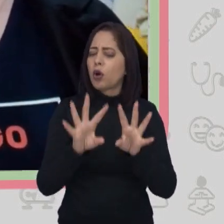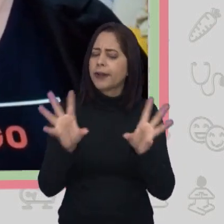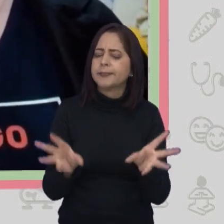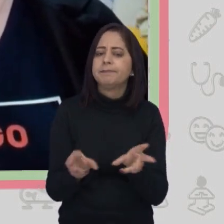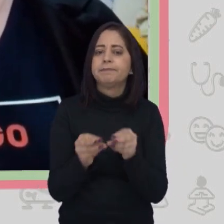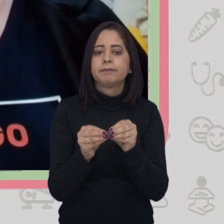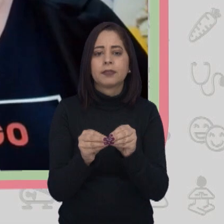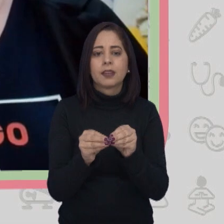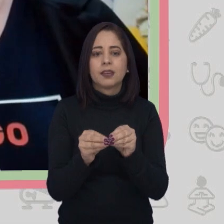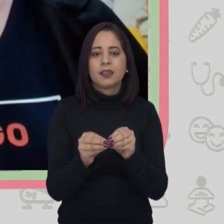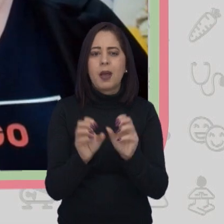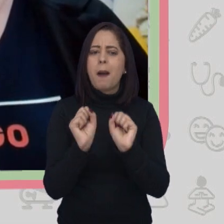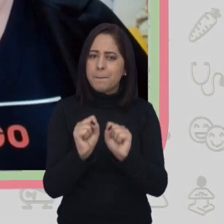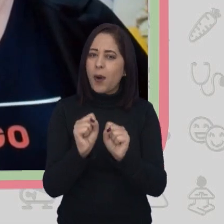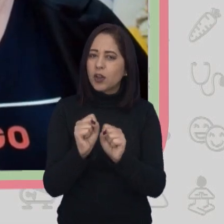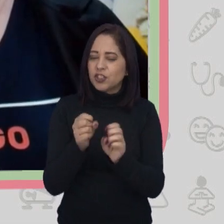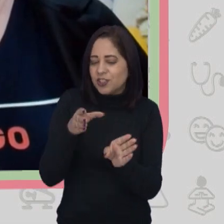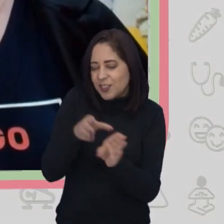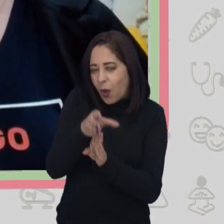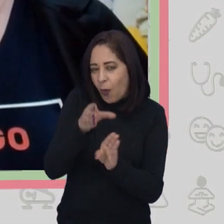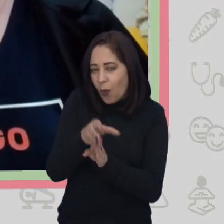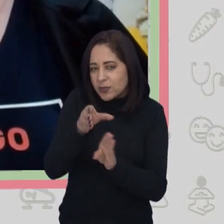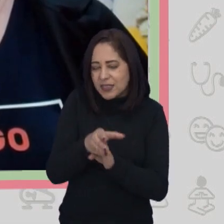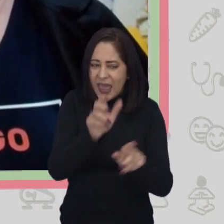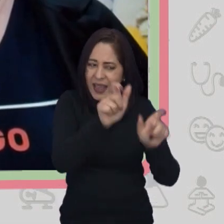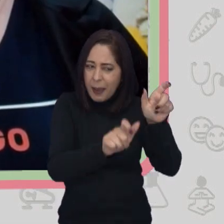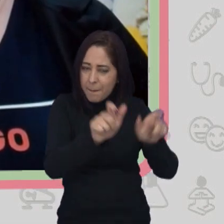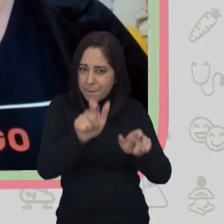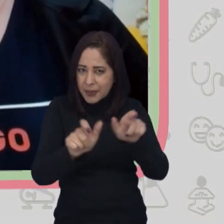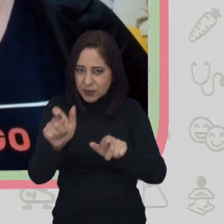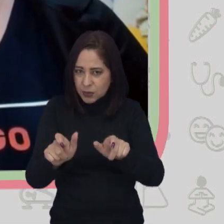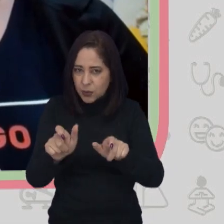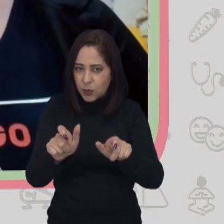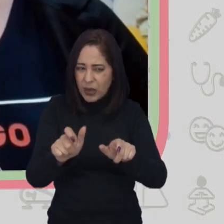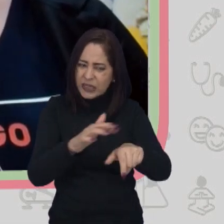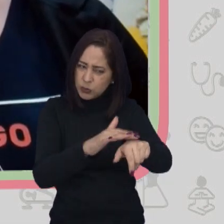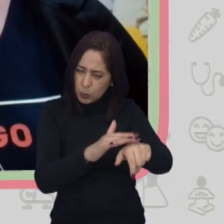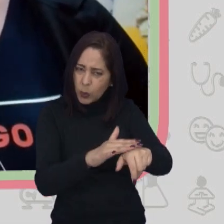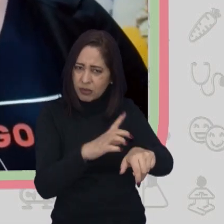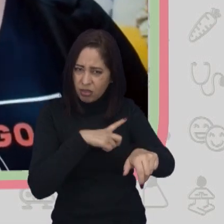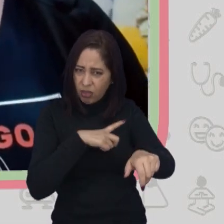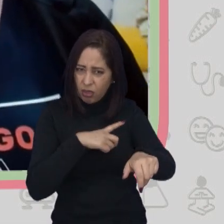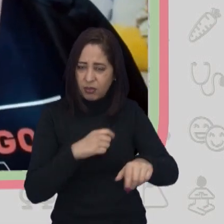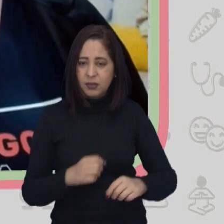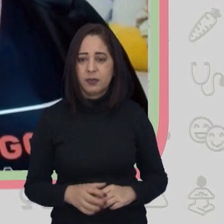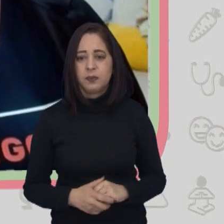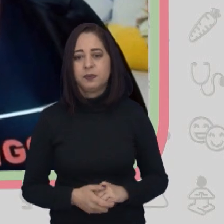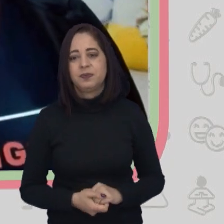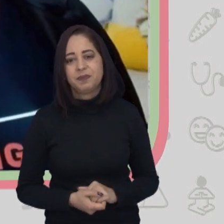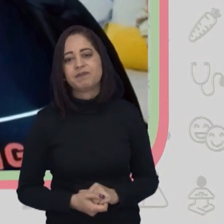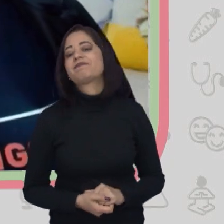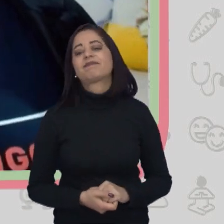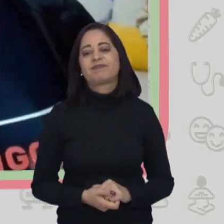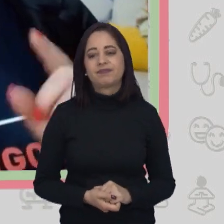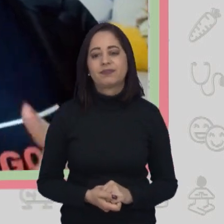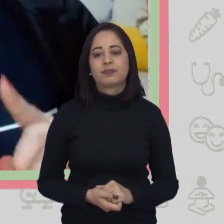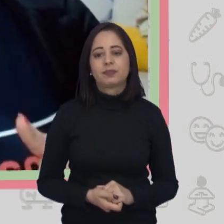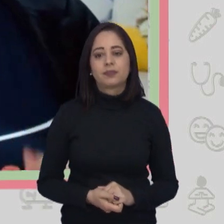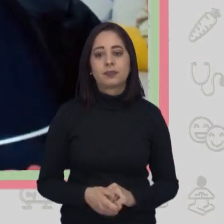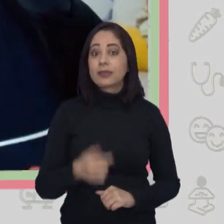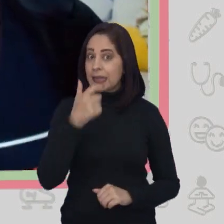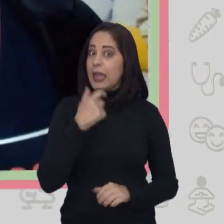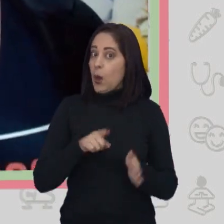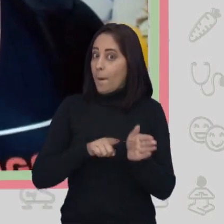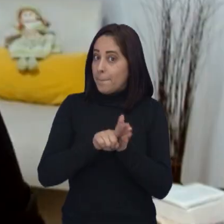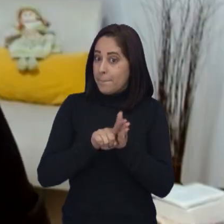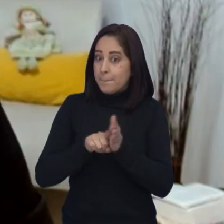concluir, eu gostaria que você deixasse uma mensagem para as pessoas que convivem com vitiligo, por favor. Vamos lá. Eu